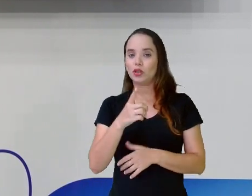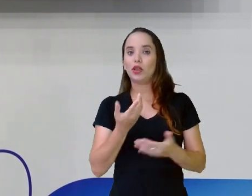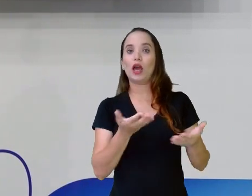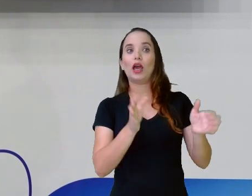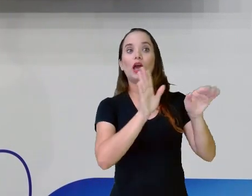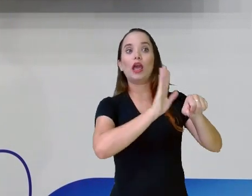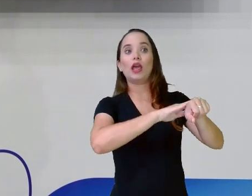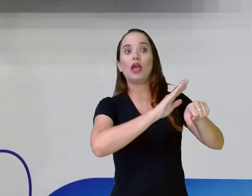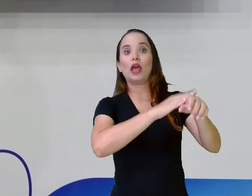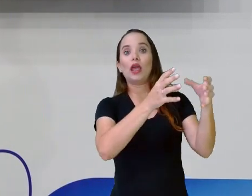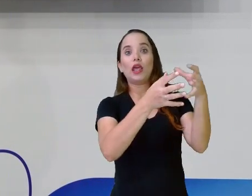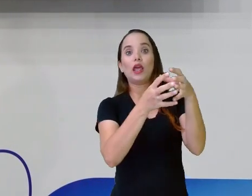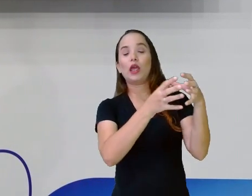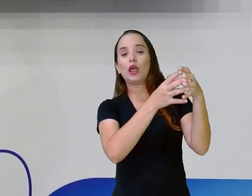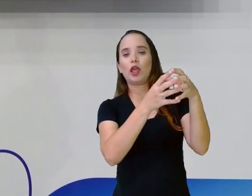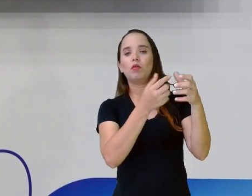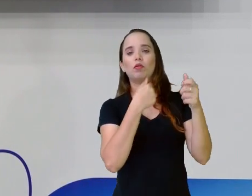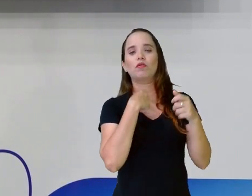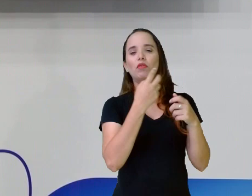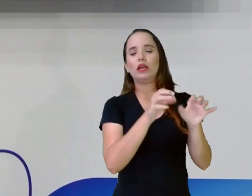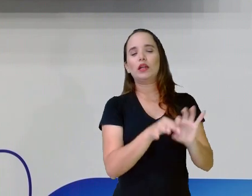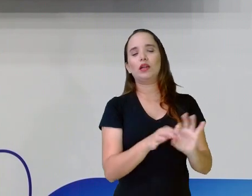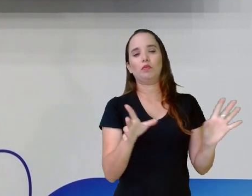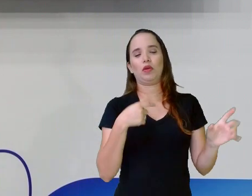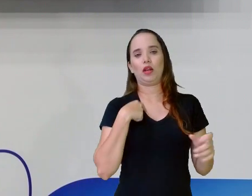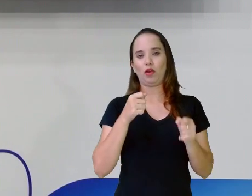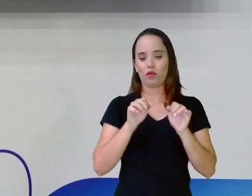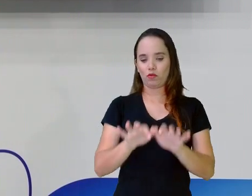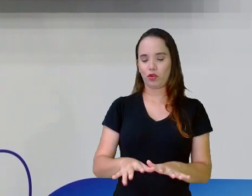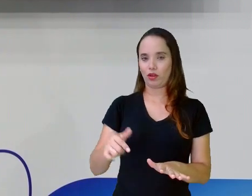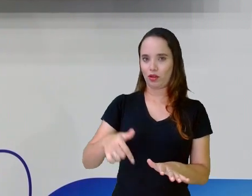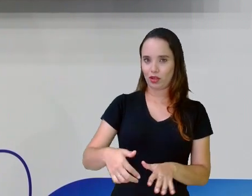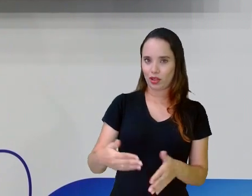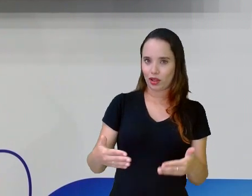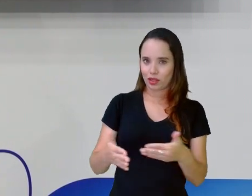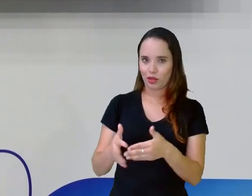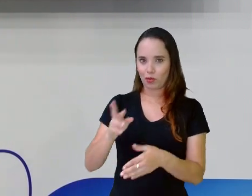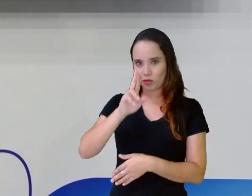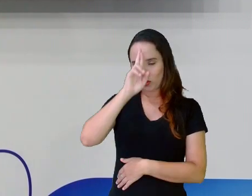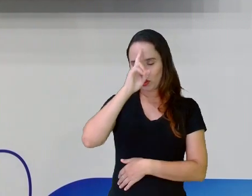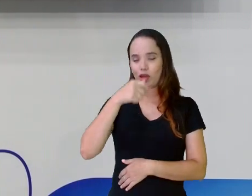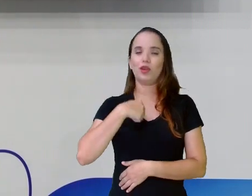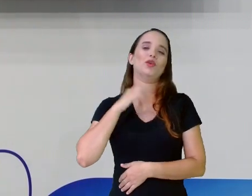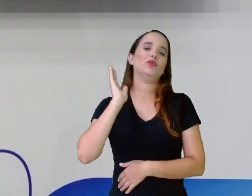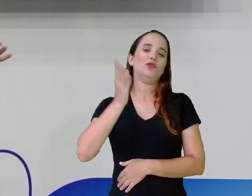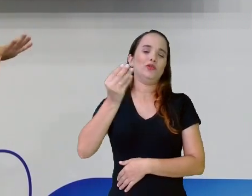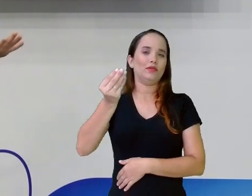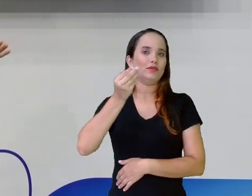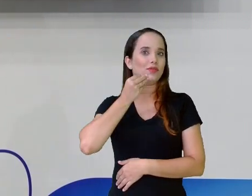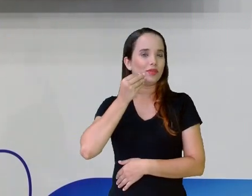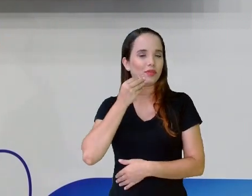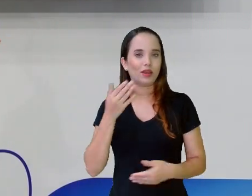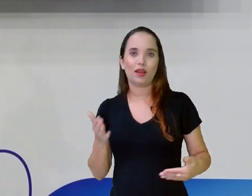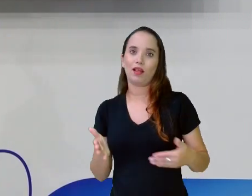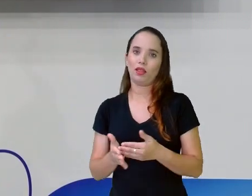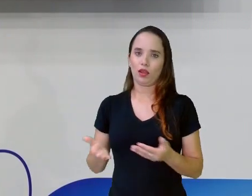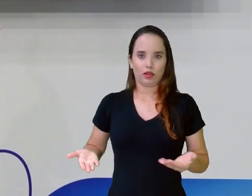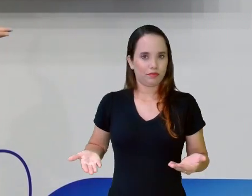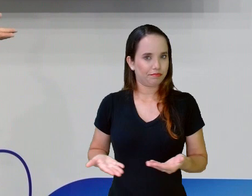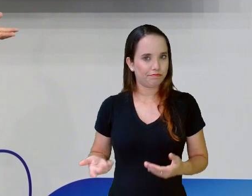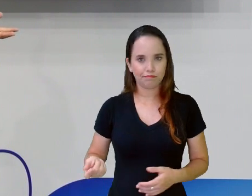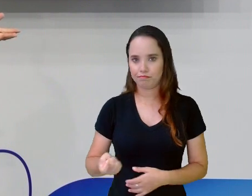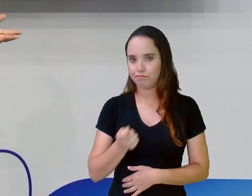ficar aqui até o meio-dia? Sei não, eu já tentei demais. Até hoje eu não